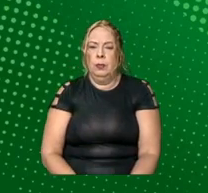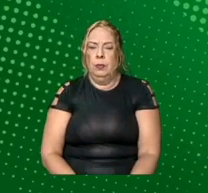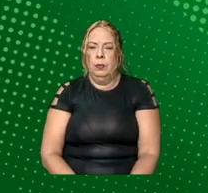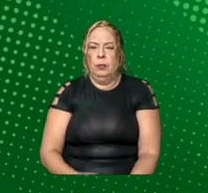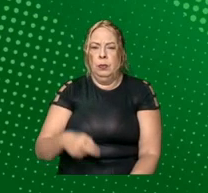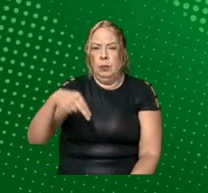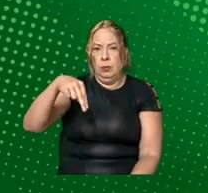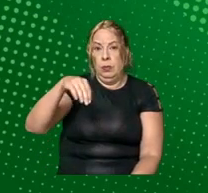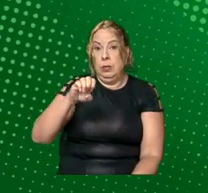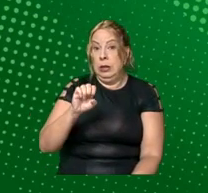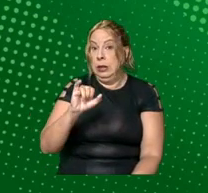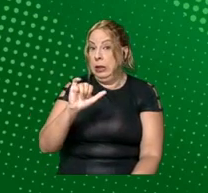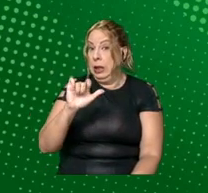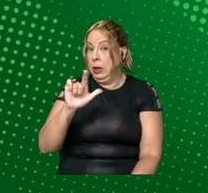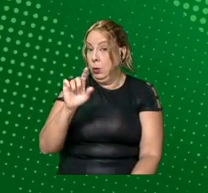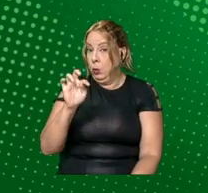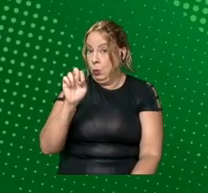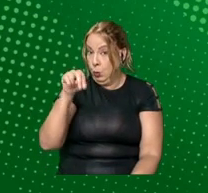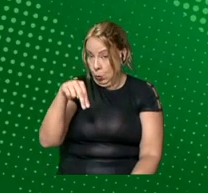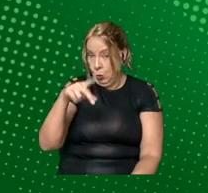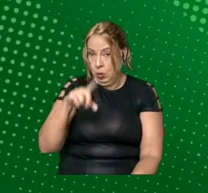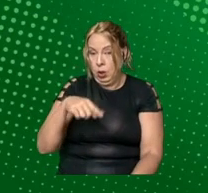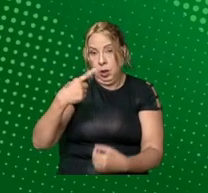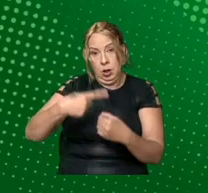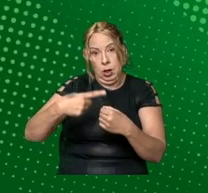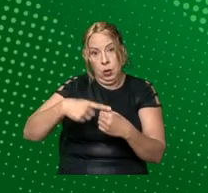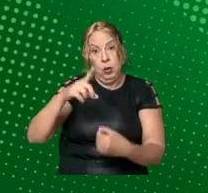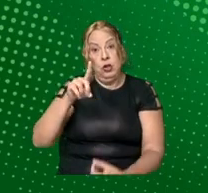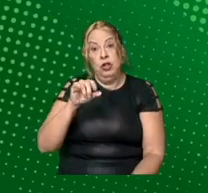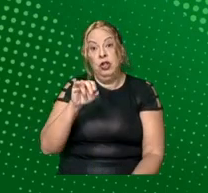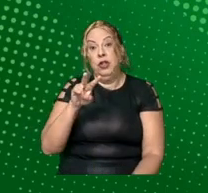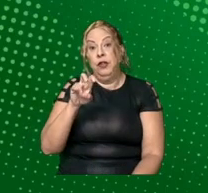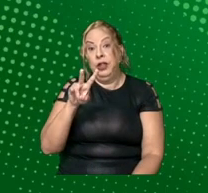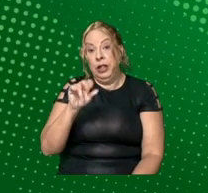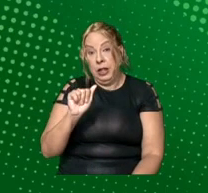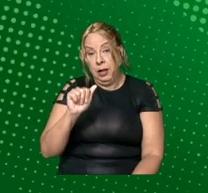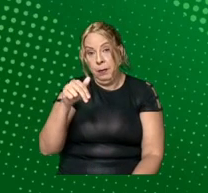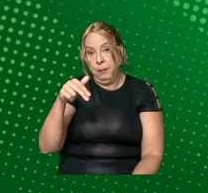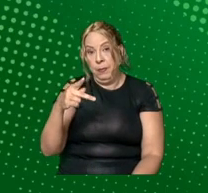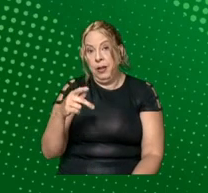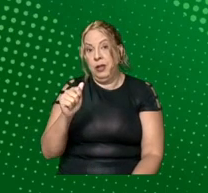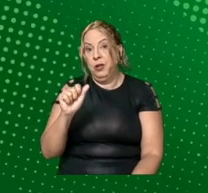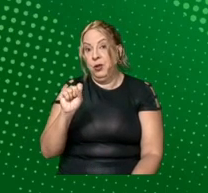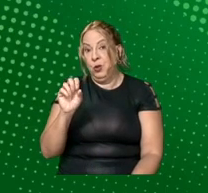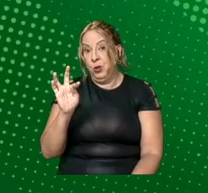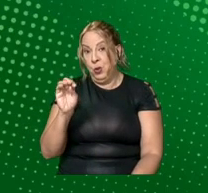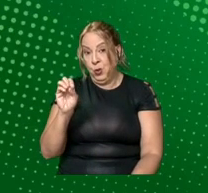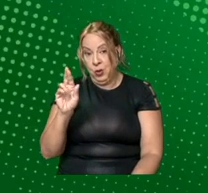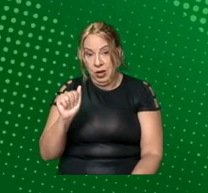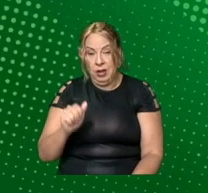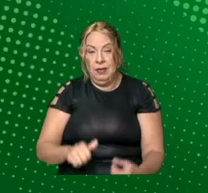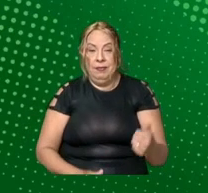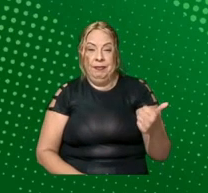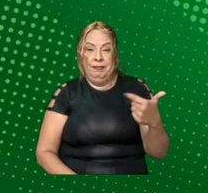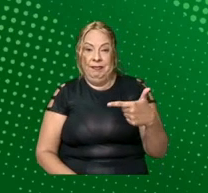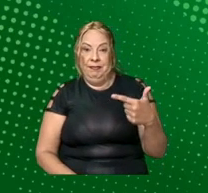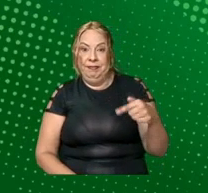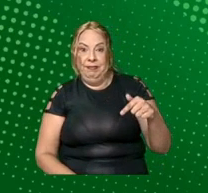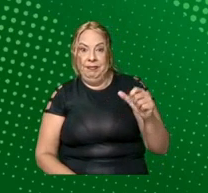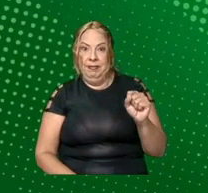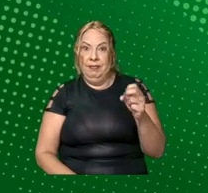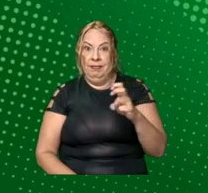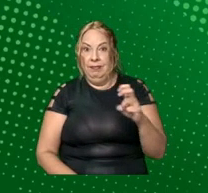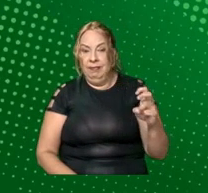184510, Neilton, Divina Pastora Juninho Lima, Laranjeiras. Revelando aqui um 27855 do Wosney,